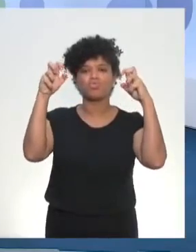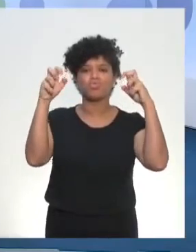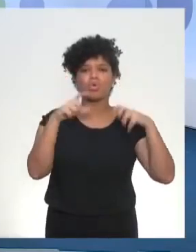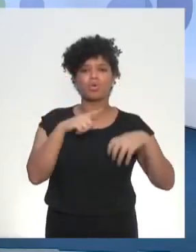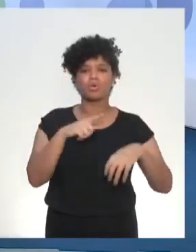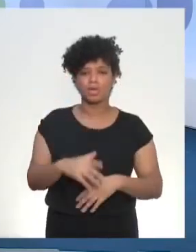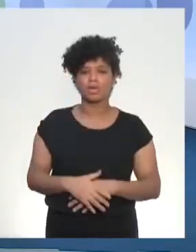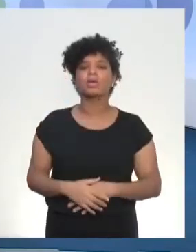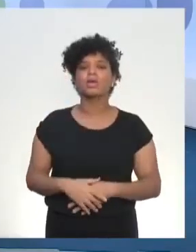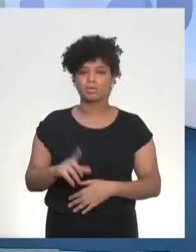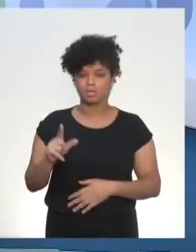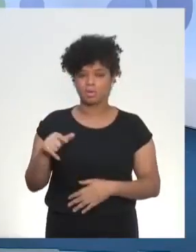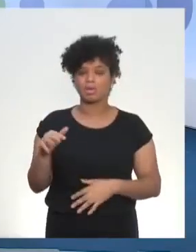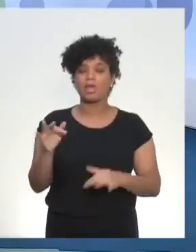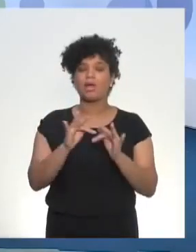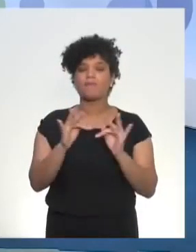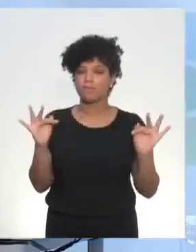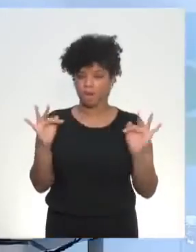aqui